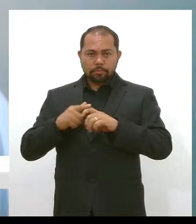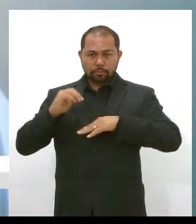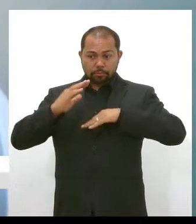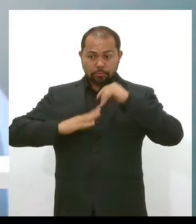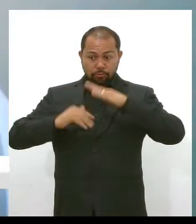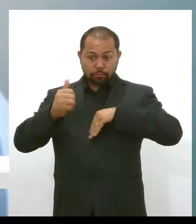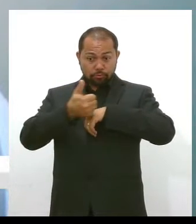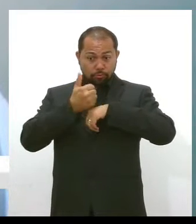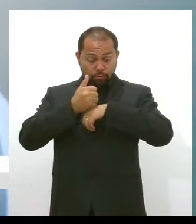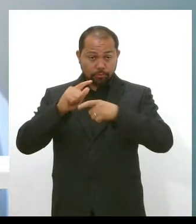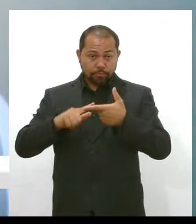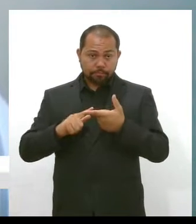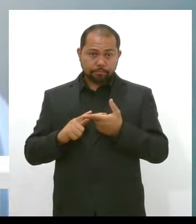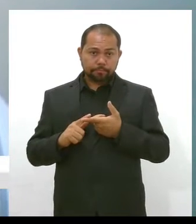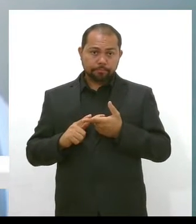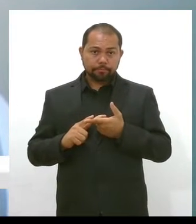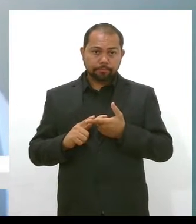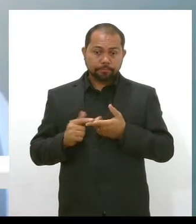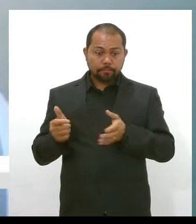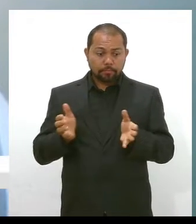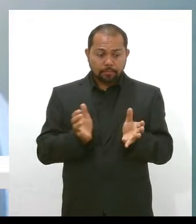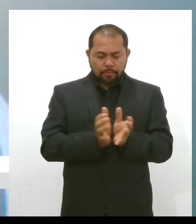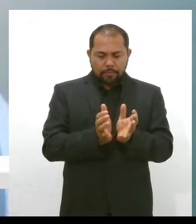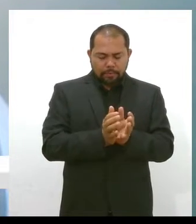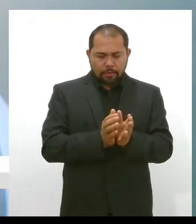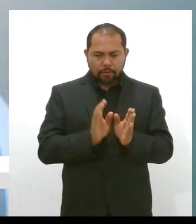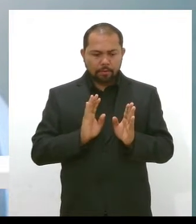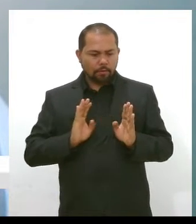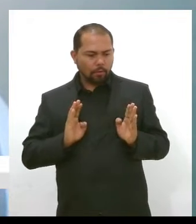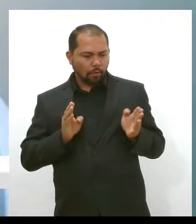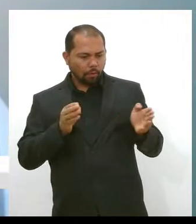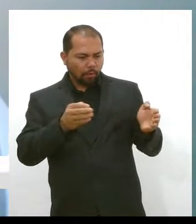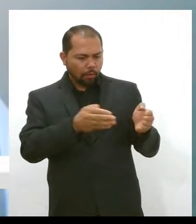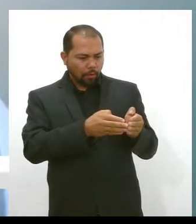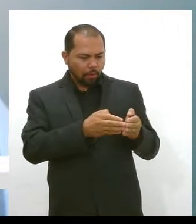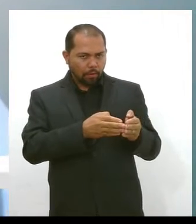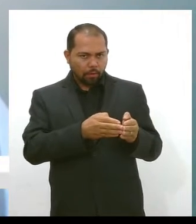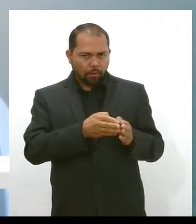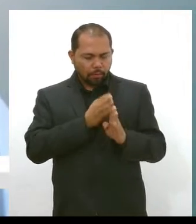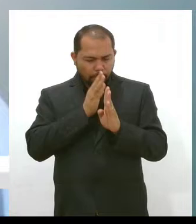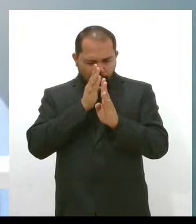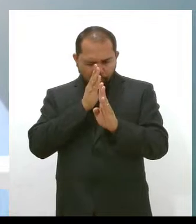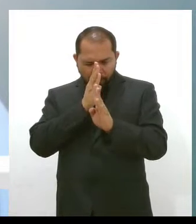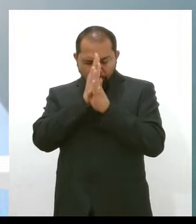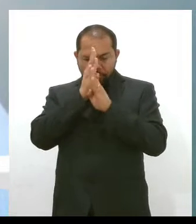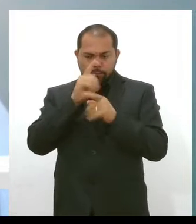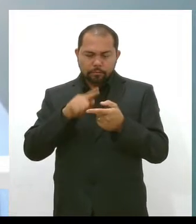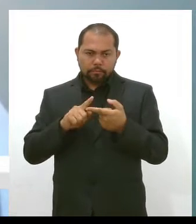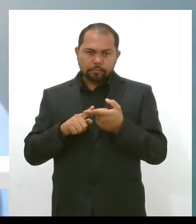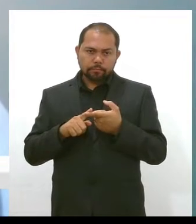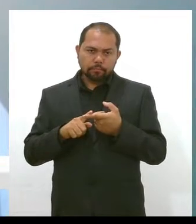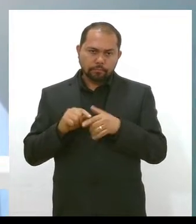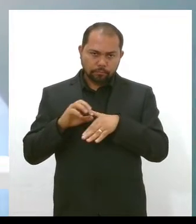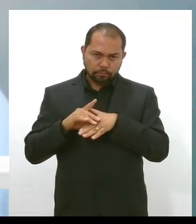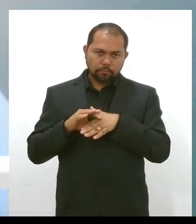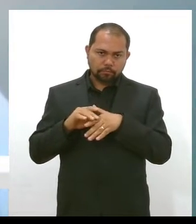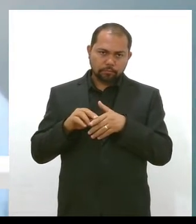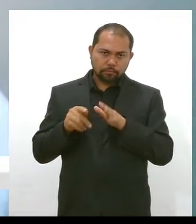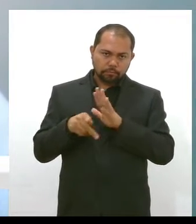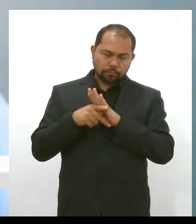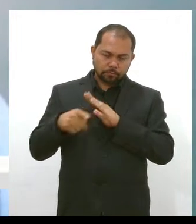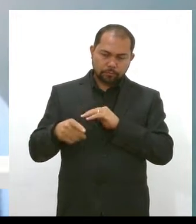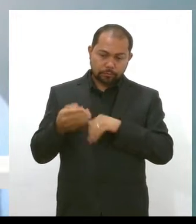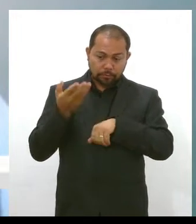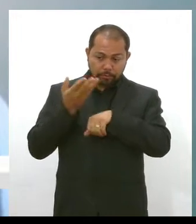estão direcionados para diagnóstico, né, e tratamento,